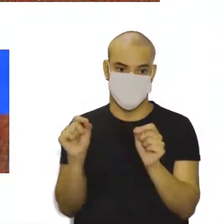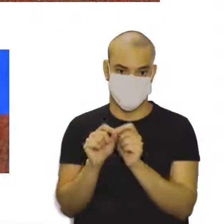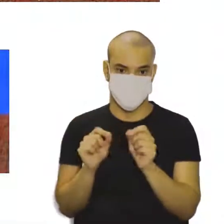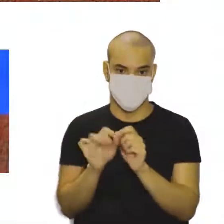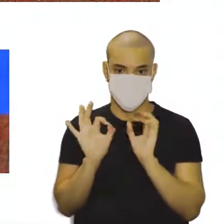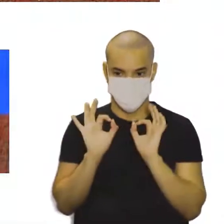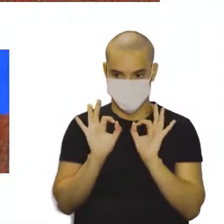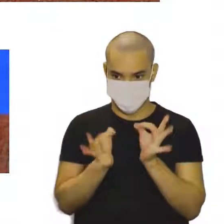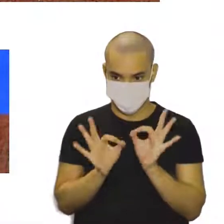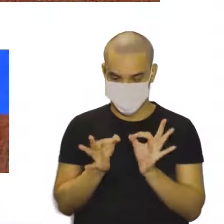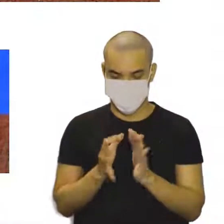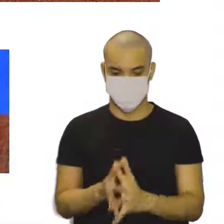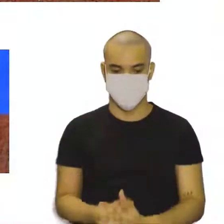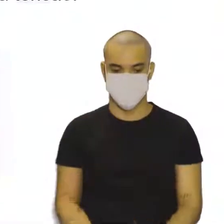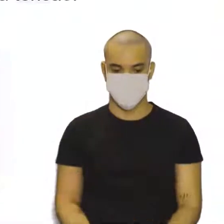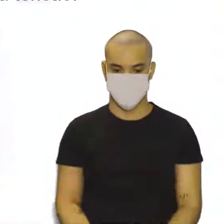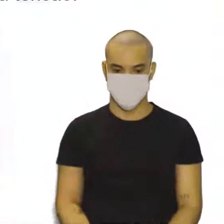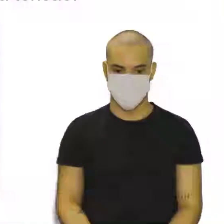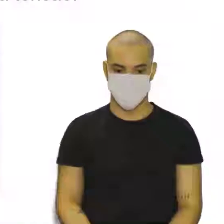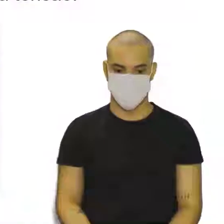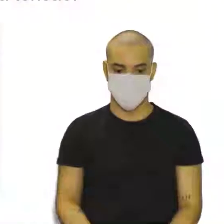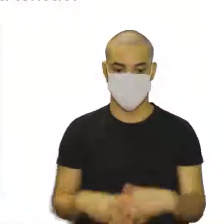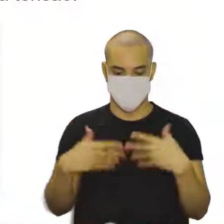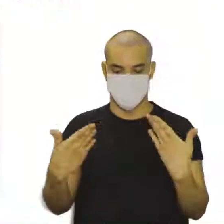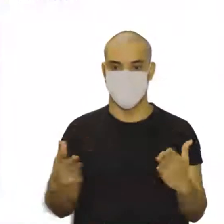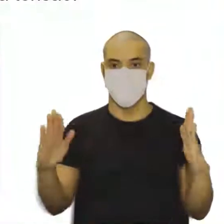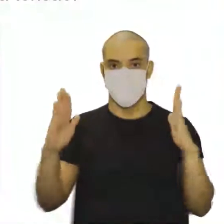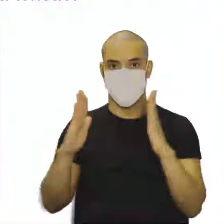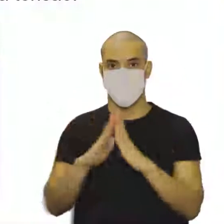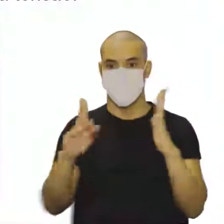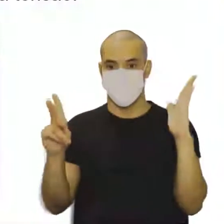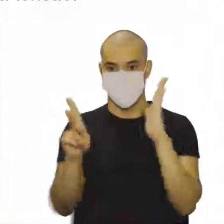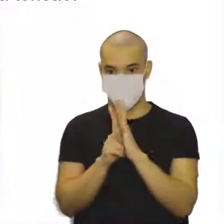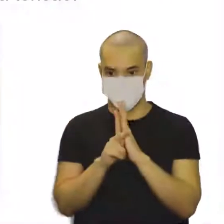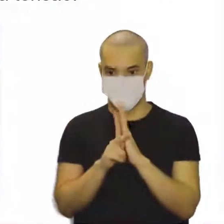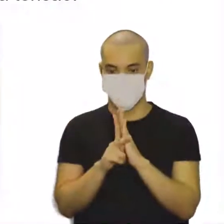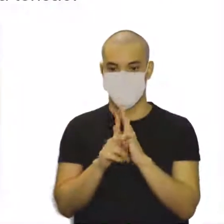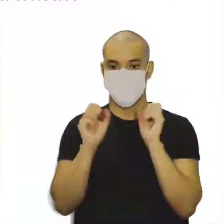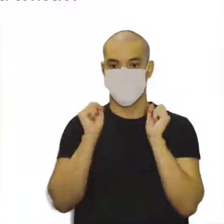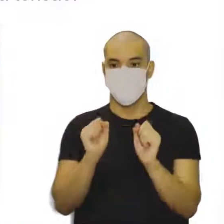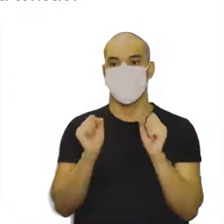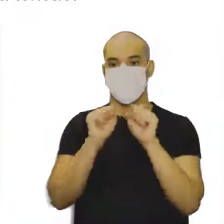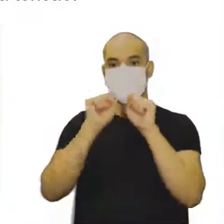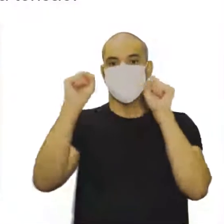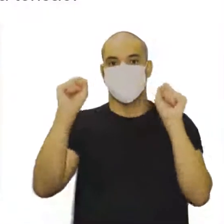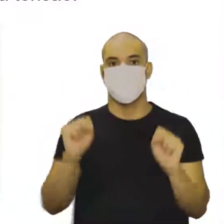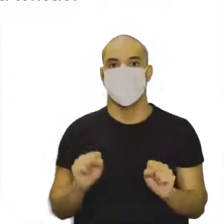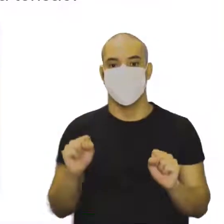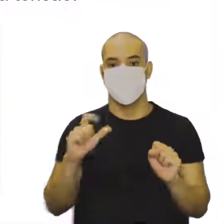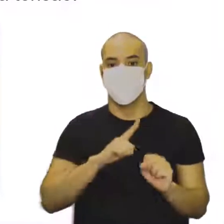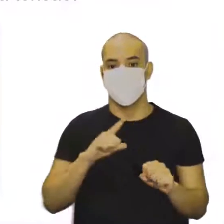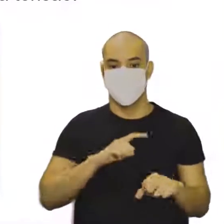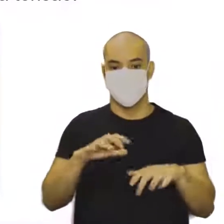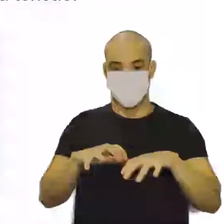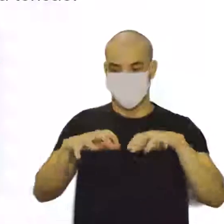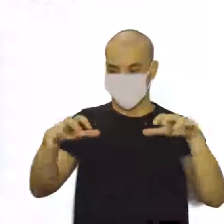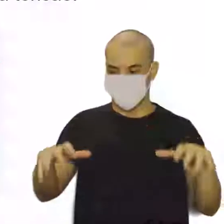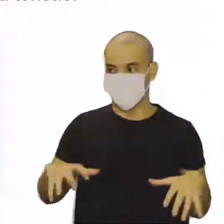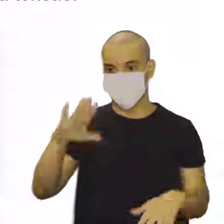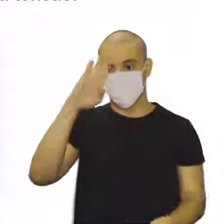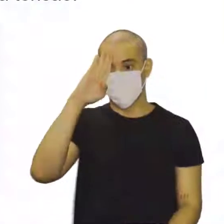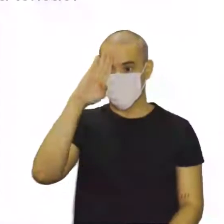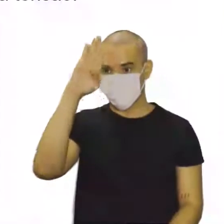aterramento, tá, pessoal? Bom, em residência, o sistema de aterramento pode ser dividido em 2 partes